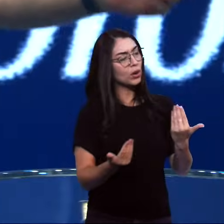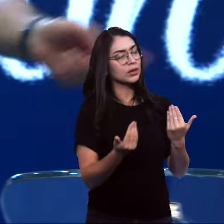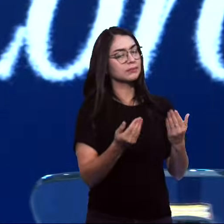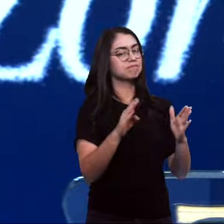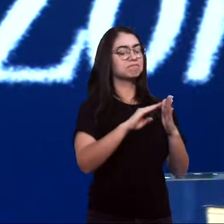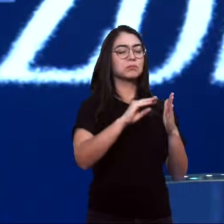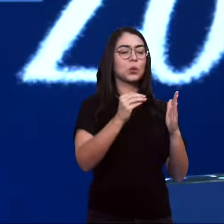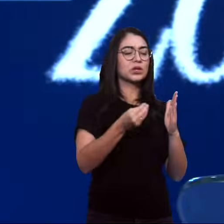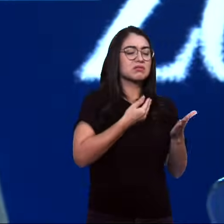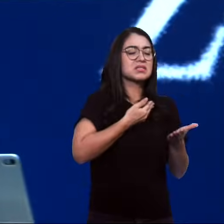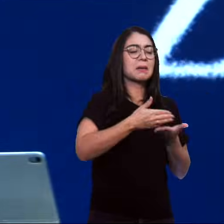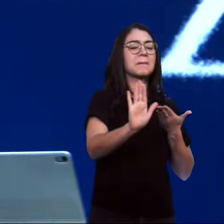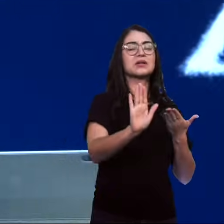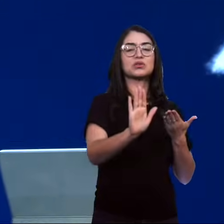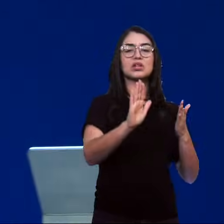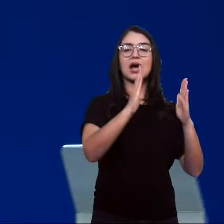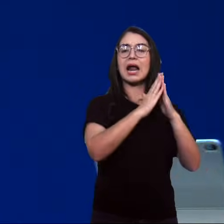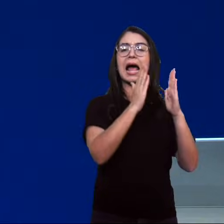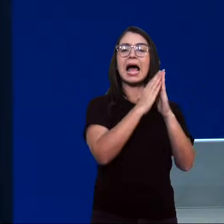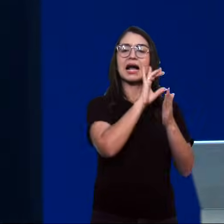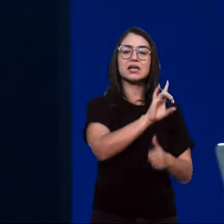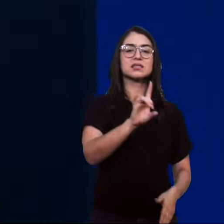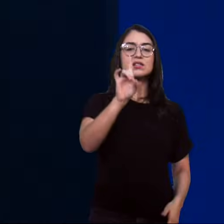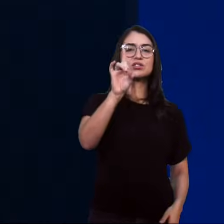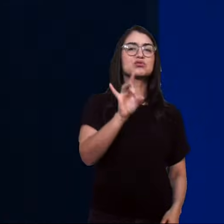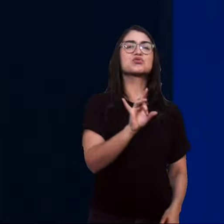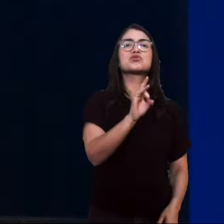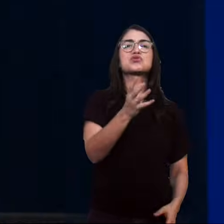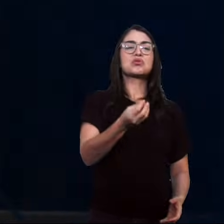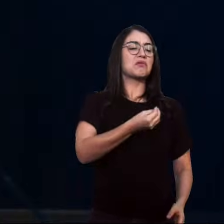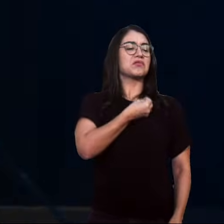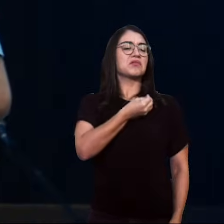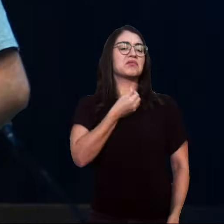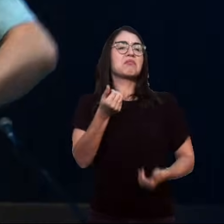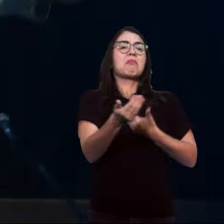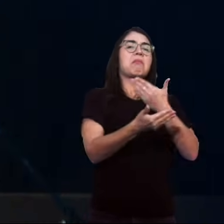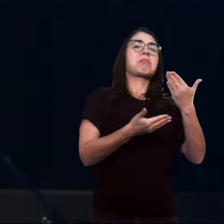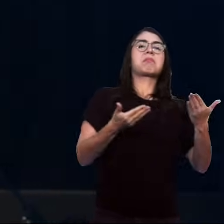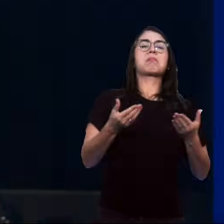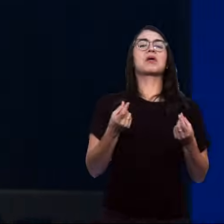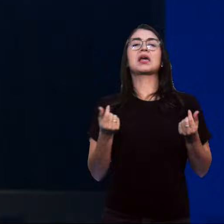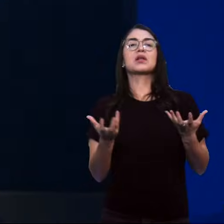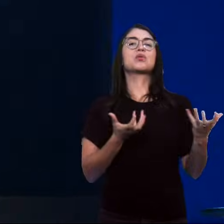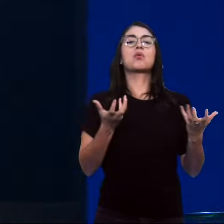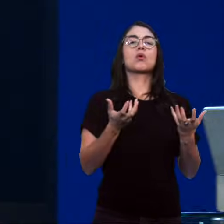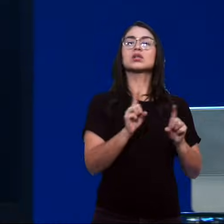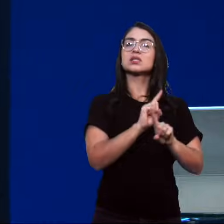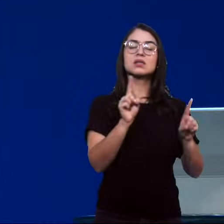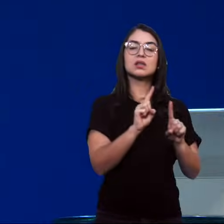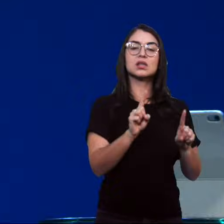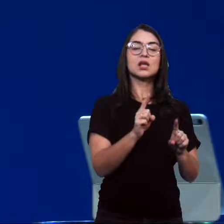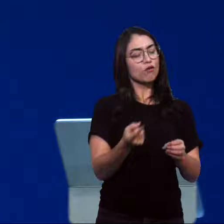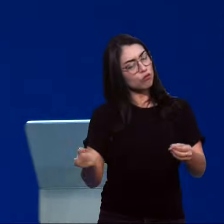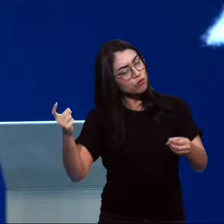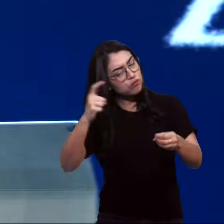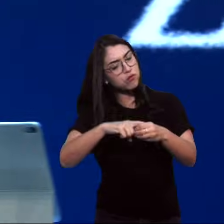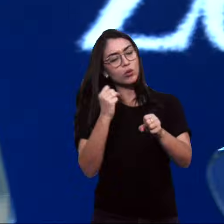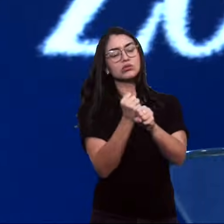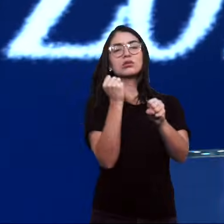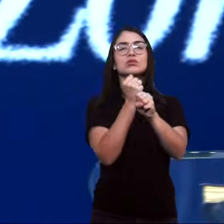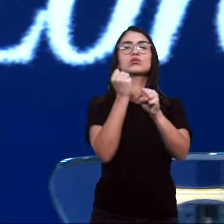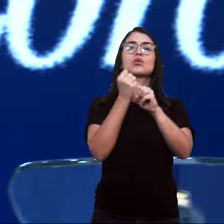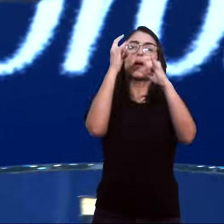Deus e estão reconstruindo só a casa de vocês e vivendo de maneira luxuosa? Voltem e vão reconstruir a casa